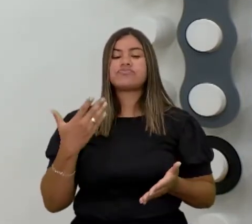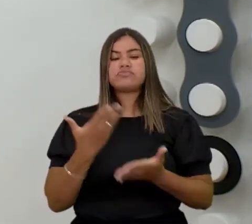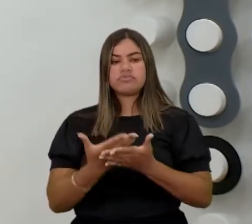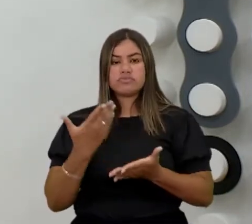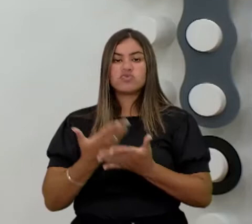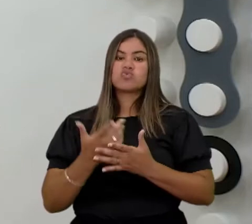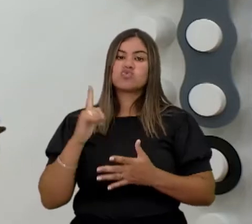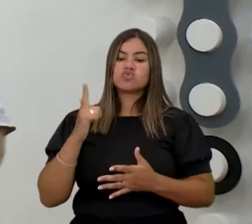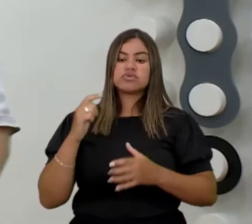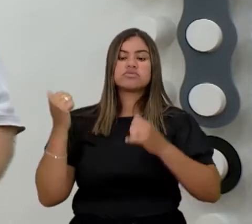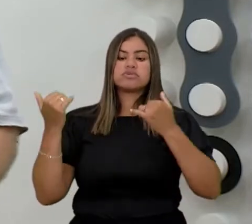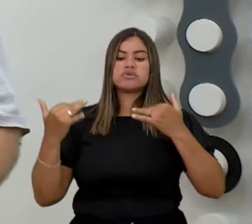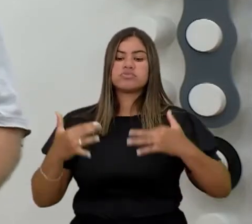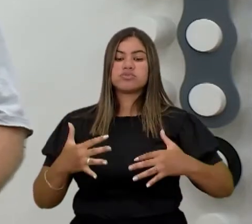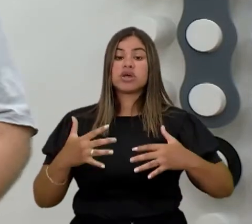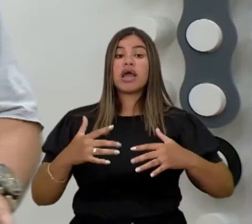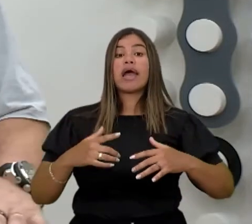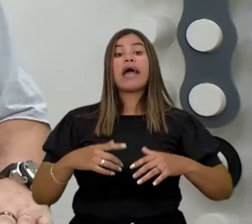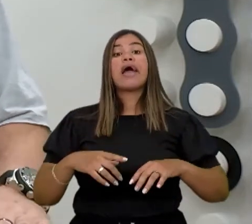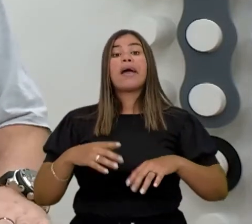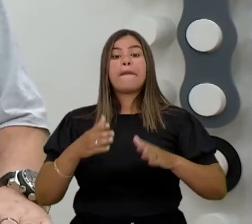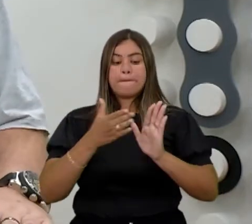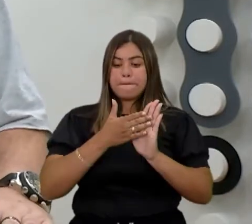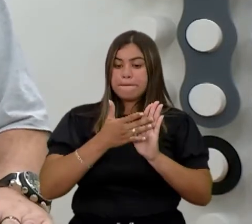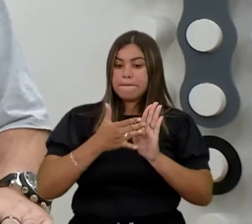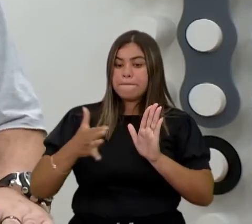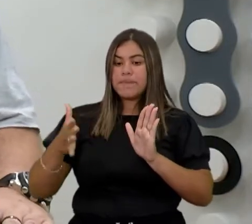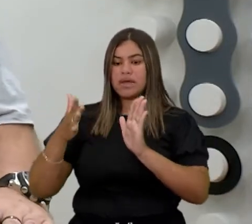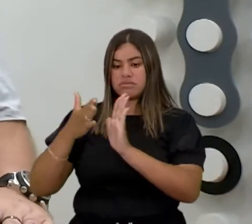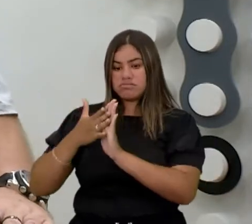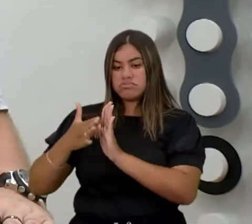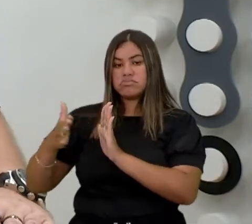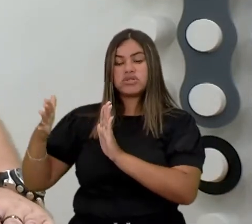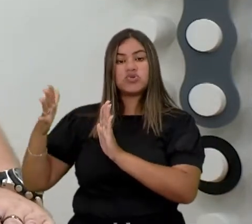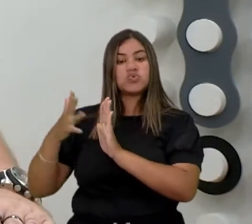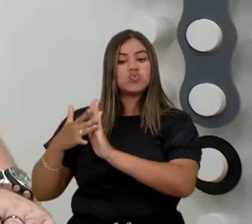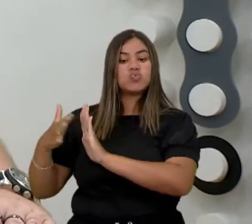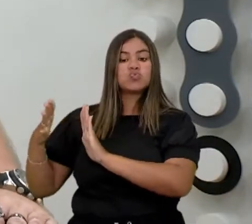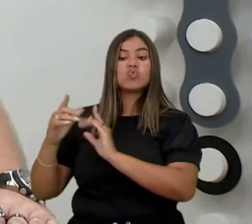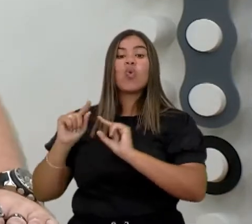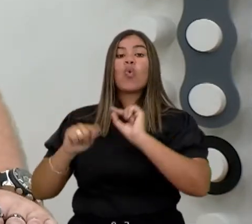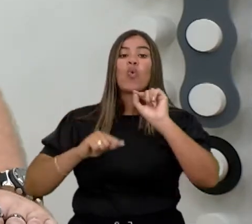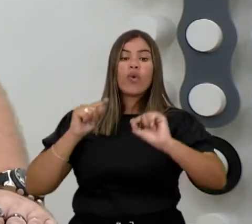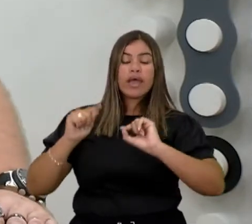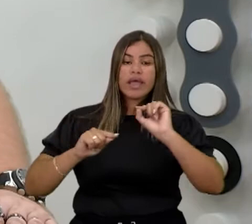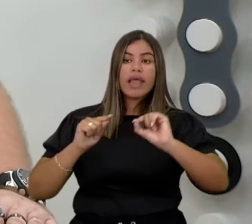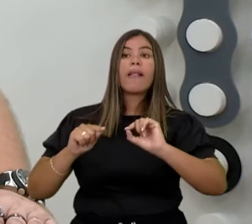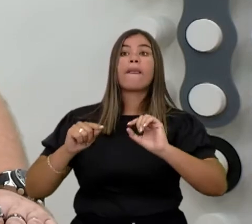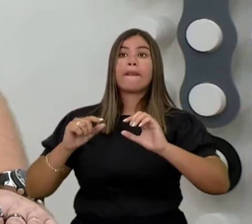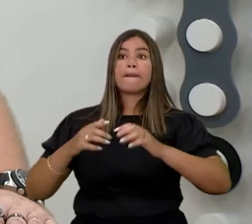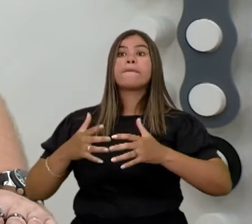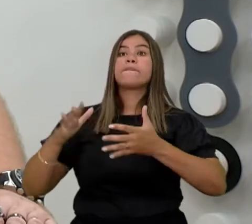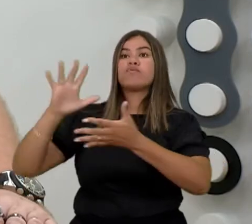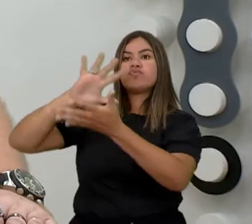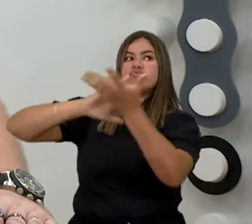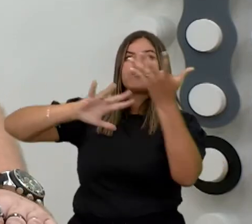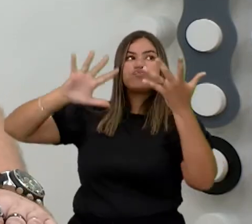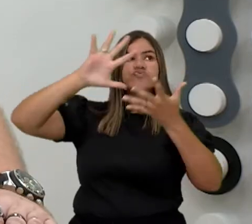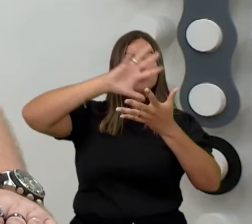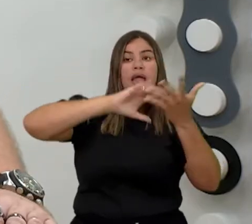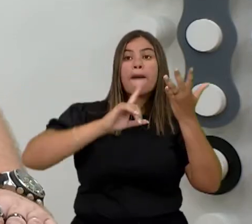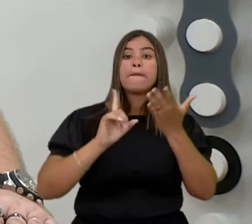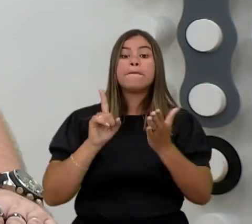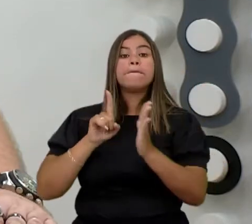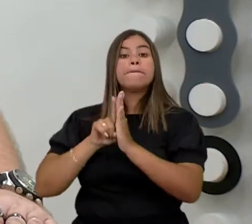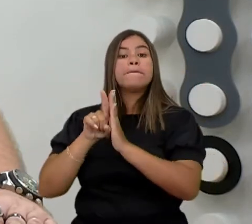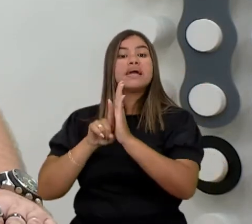geografia, cada tempo que passa, né, o espaço ele se diminui através da tecnologia. Então, a tecnologia ela vai